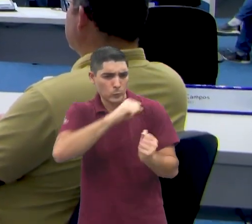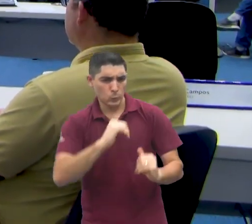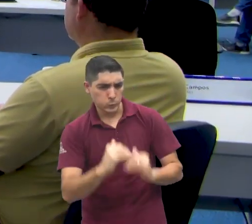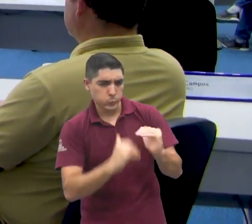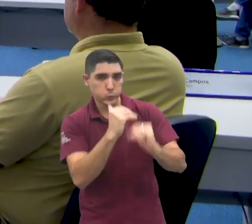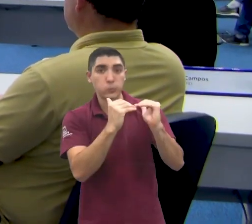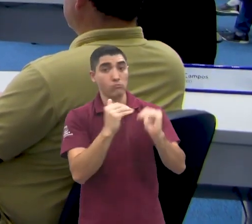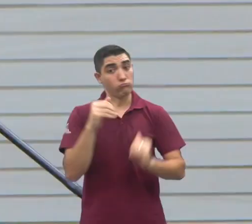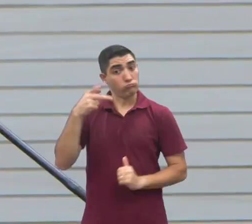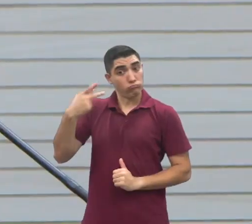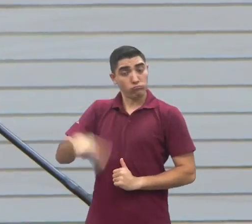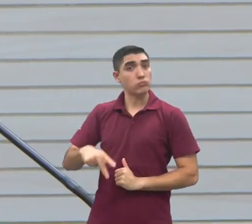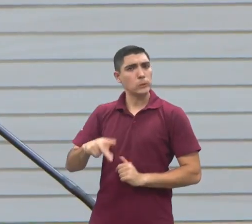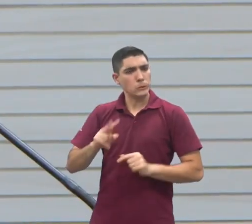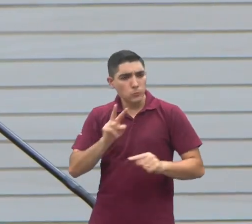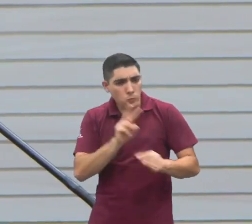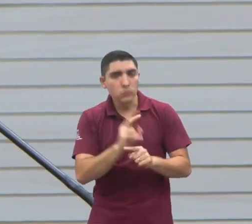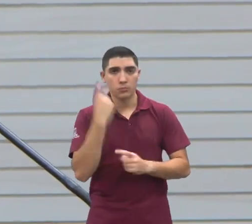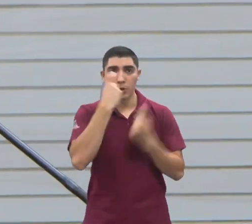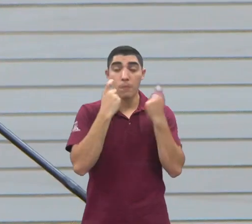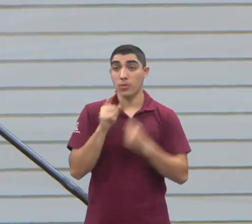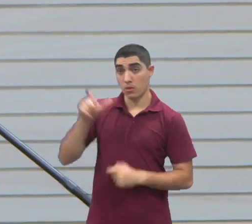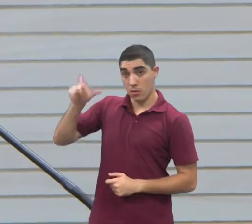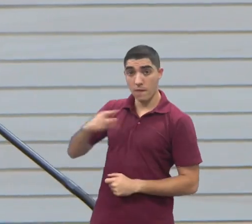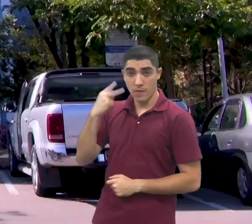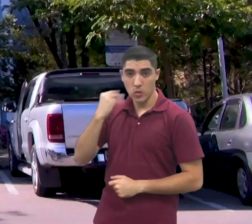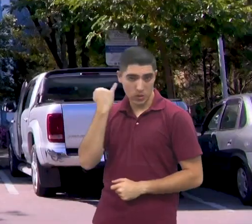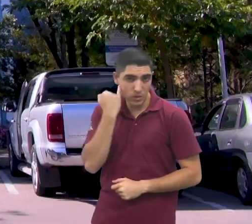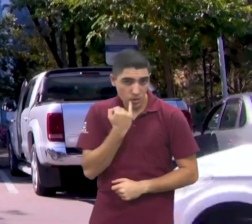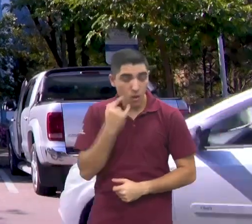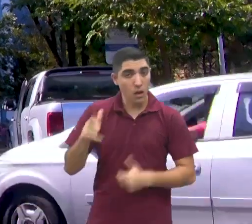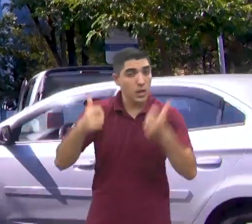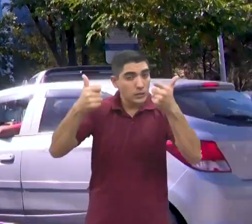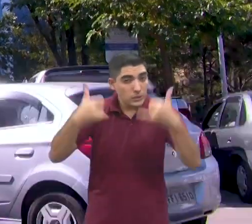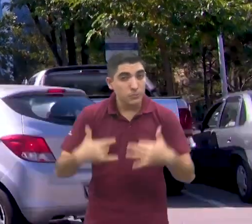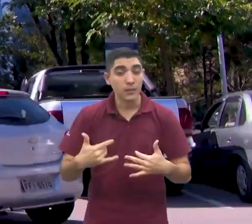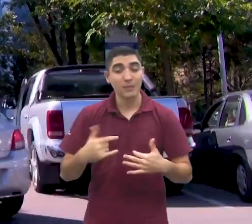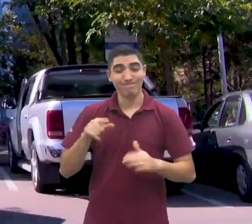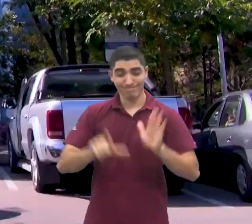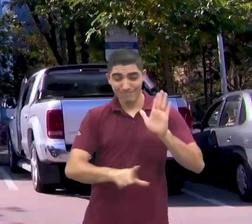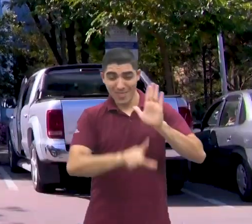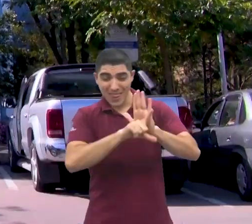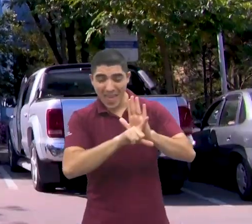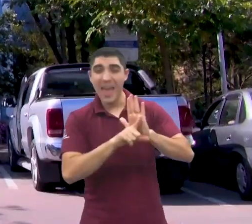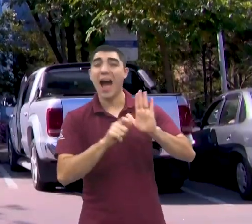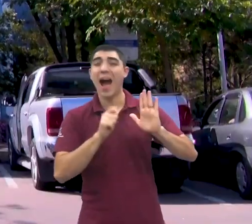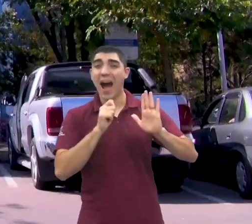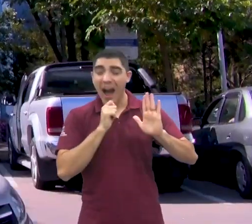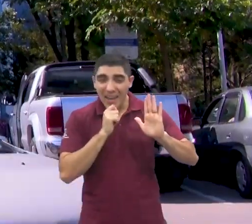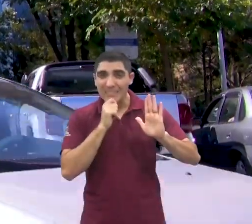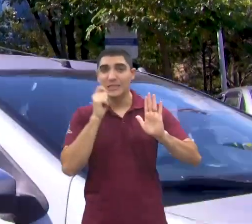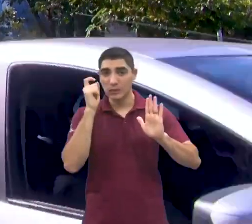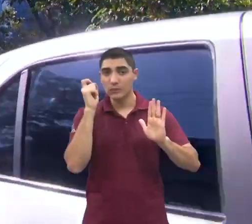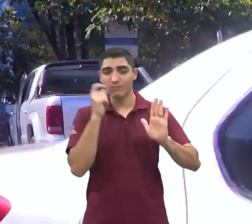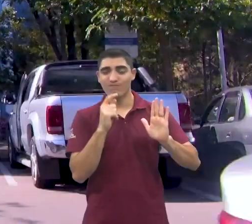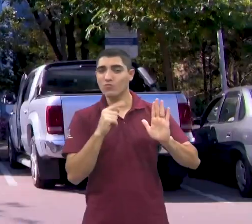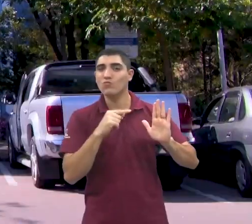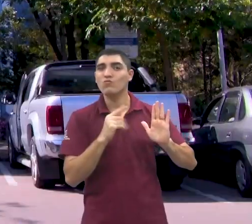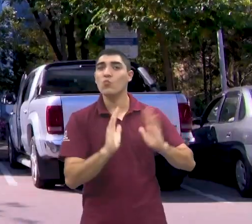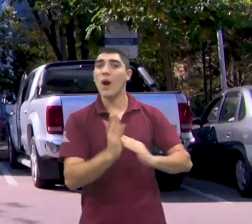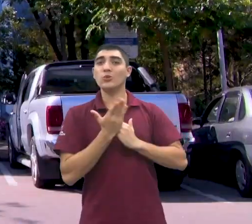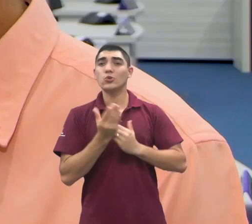pelo Legislativo. Para o vereador Zé Luiz, alguns gargalos na legislação dificultam a adoção de